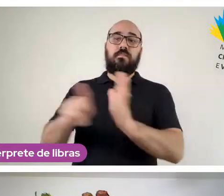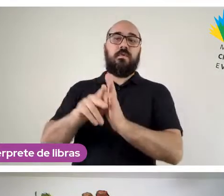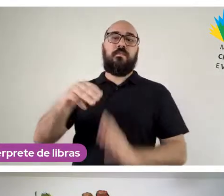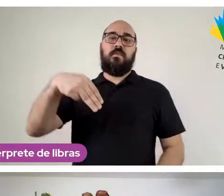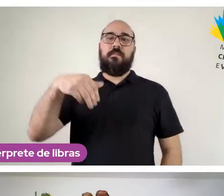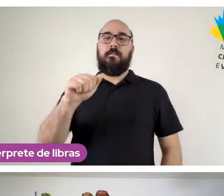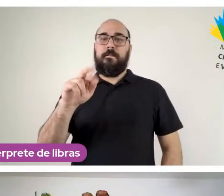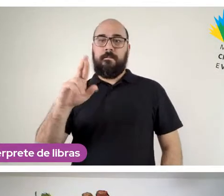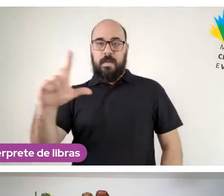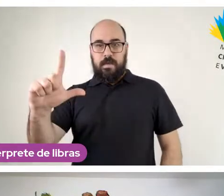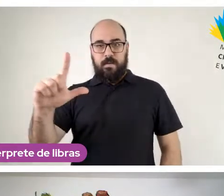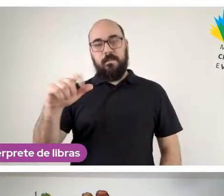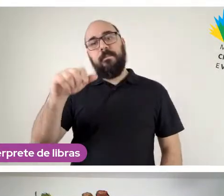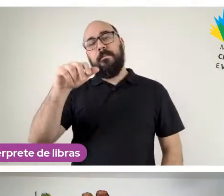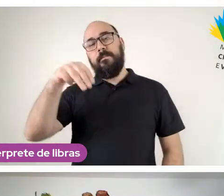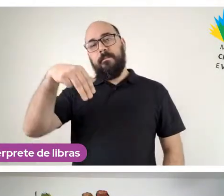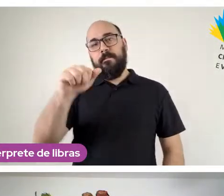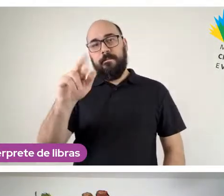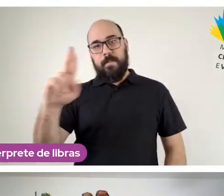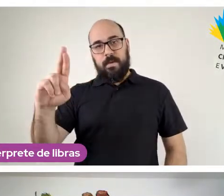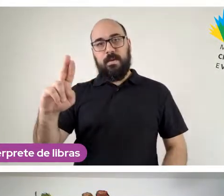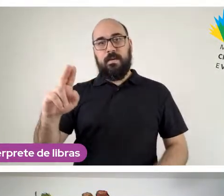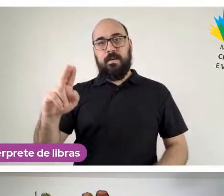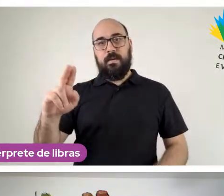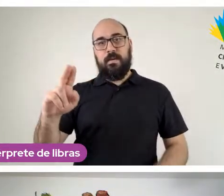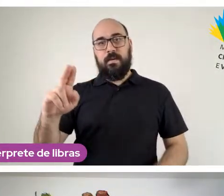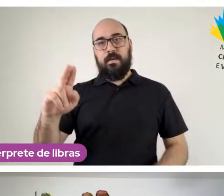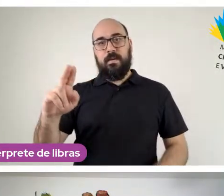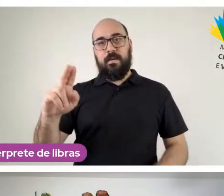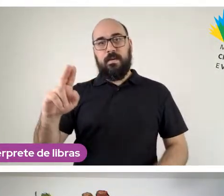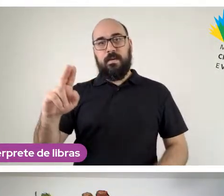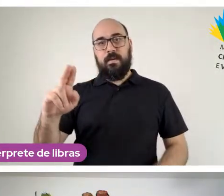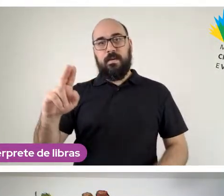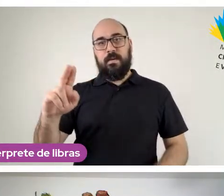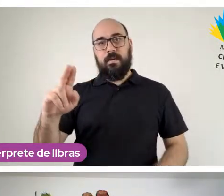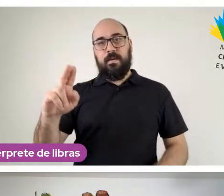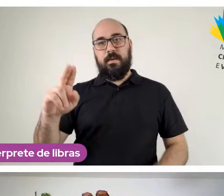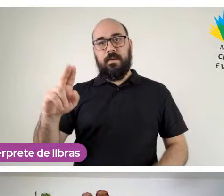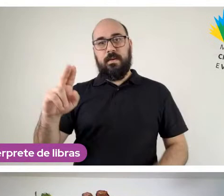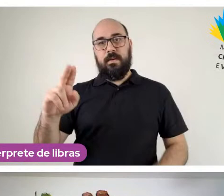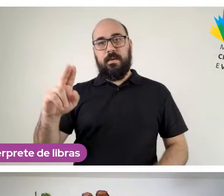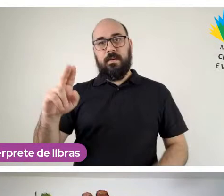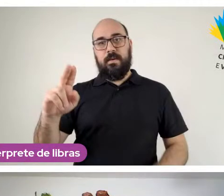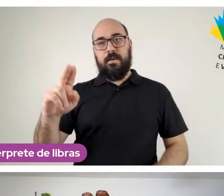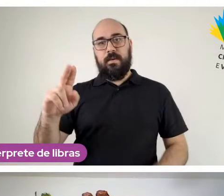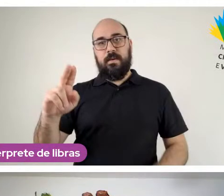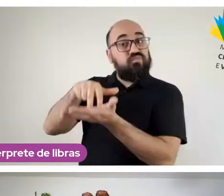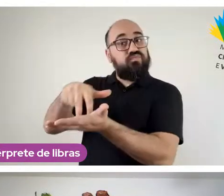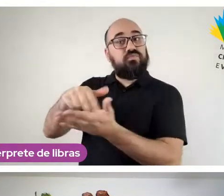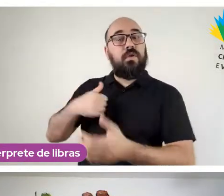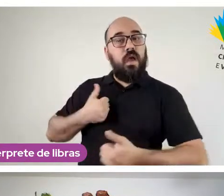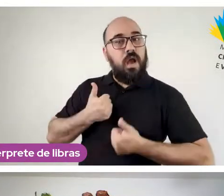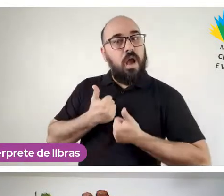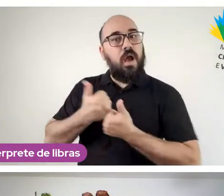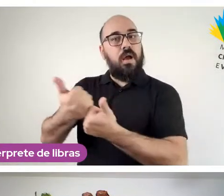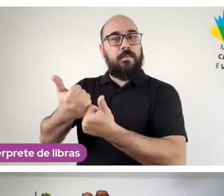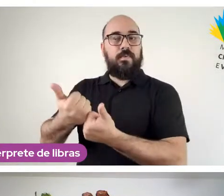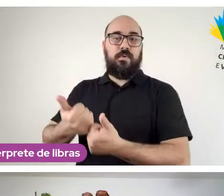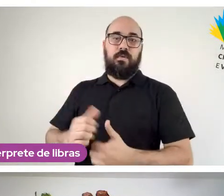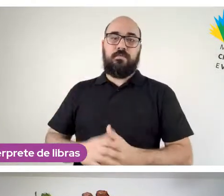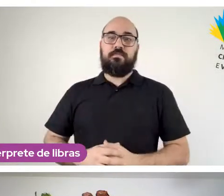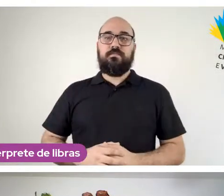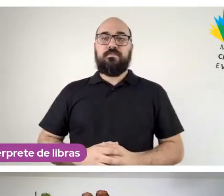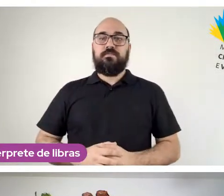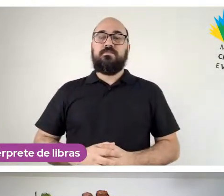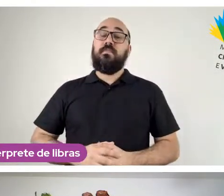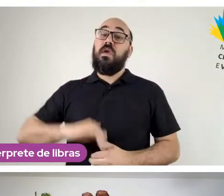consolidando e a gente vai dar todo o apoio para isso. Queria aproveitar a presença da professora,